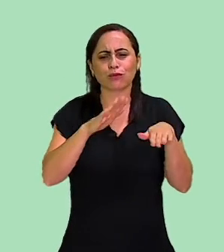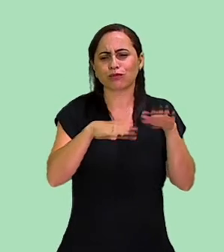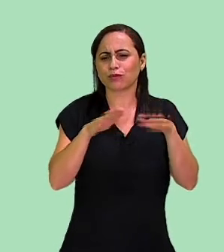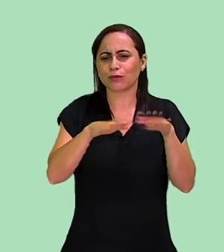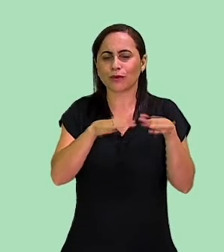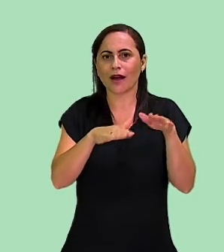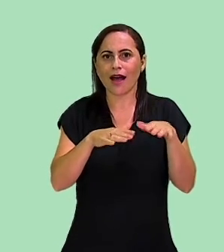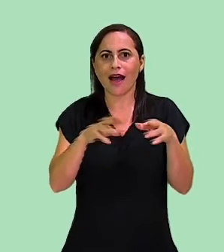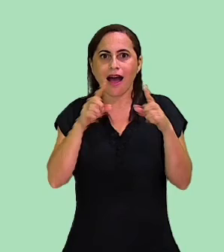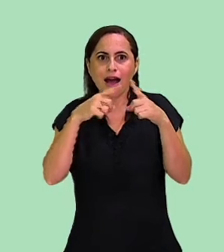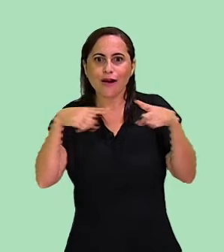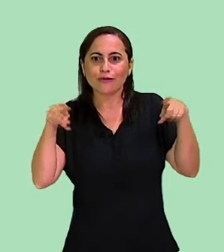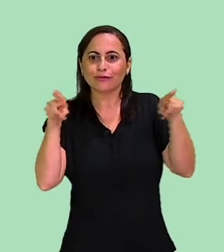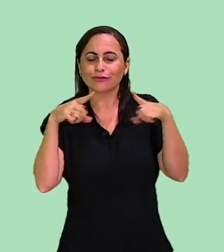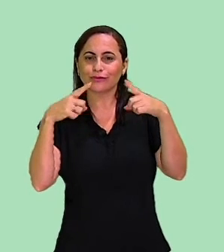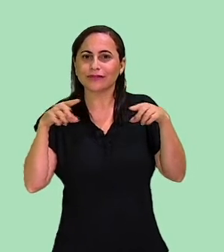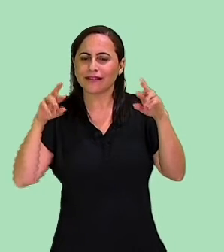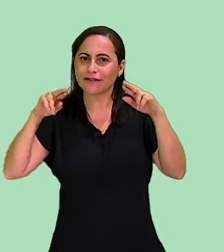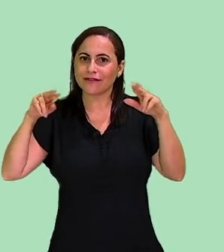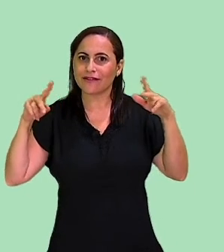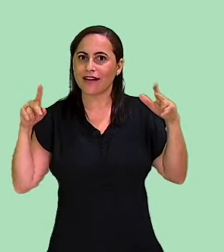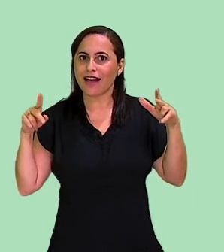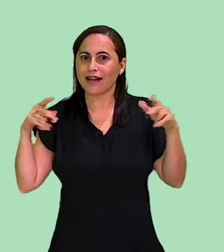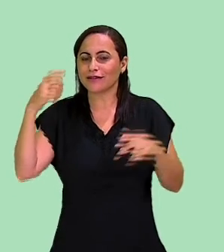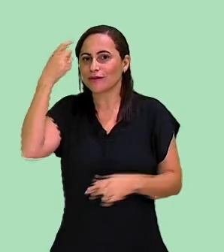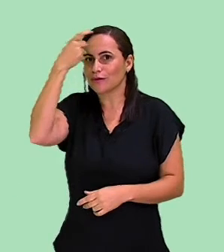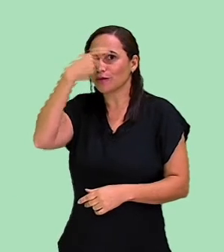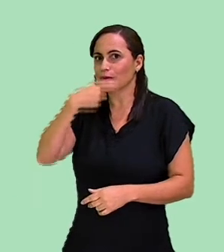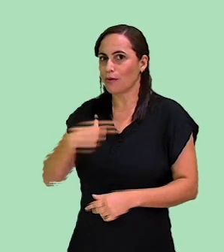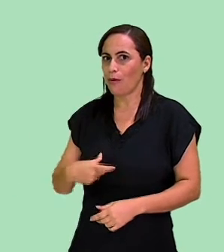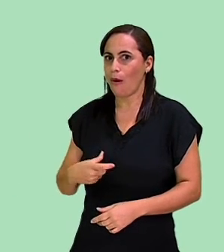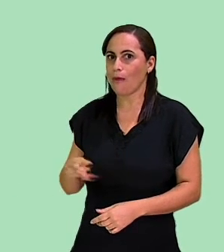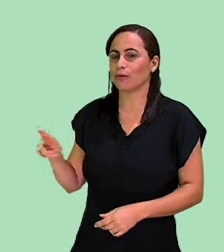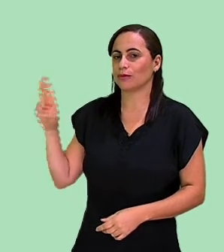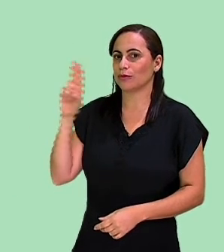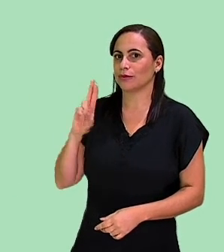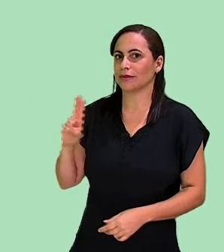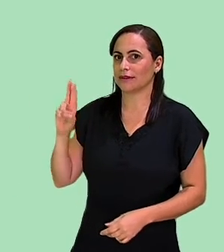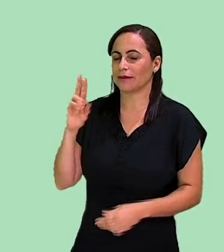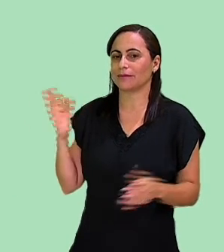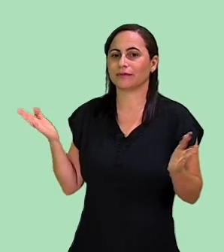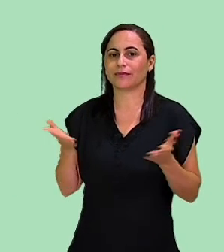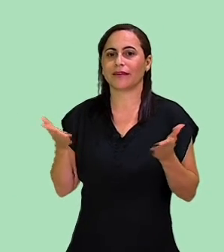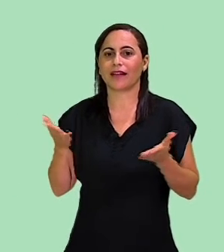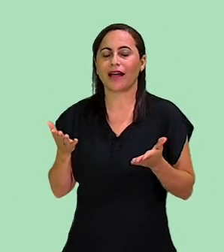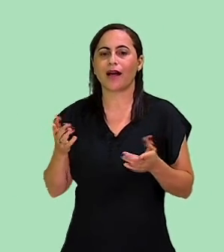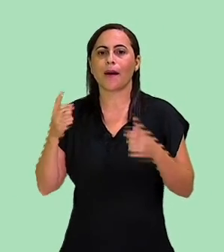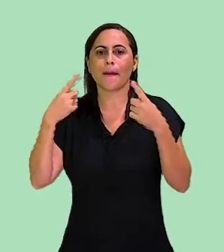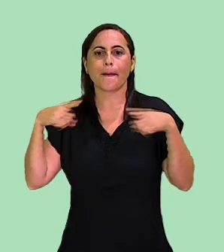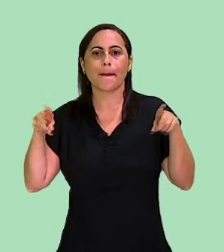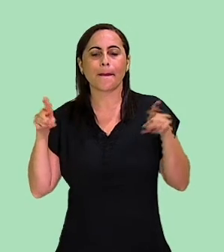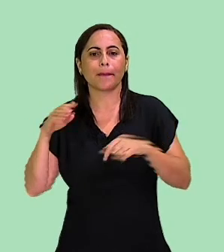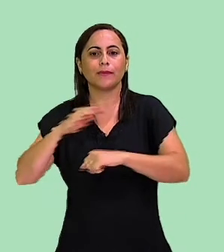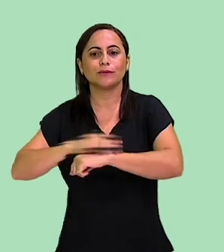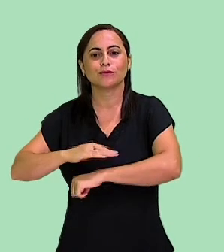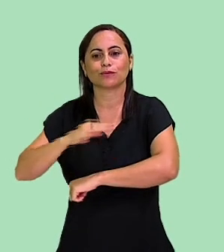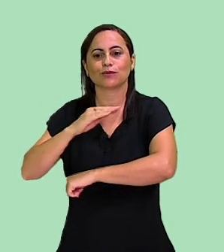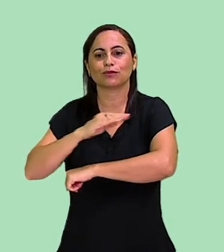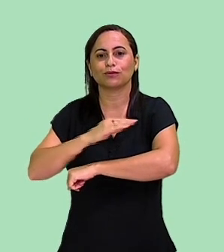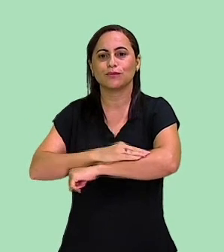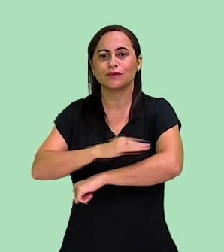músicas utilizando o nosso corpo. Agora, nós vamos cantar a música do sapo. Vamos lá? Não